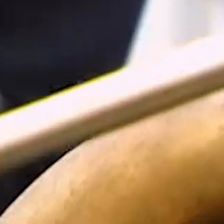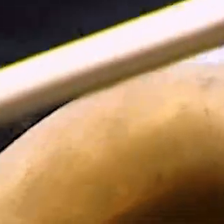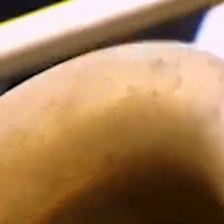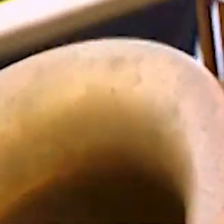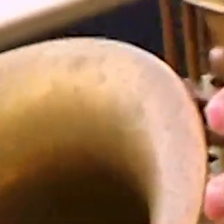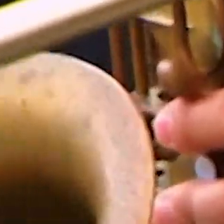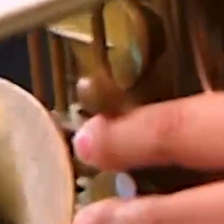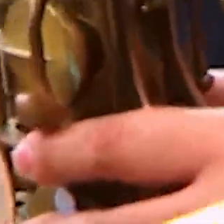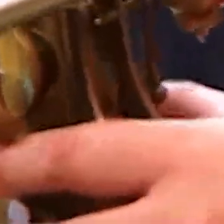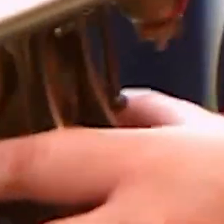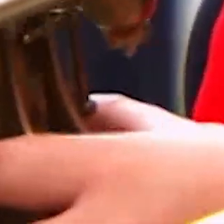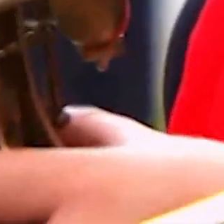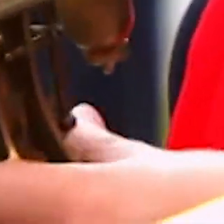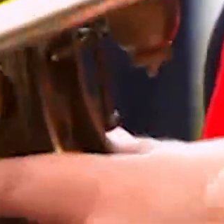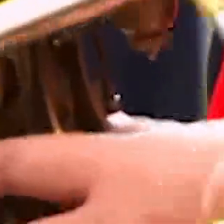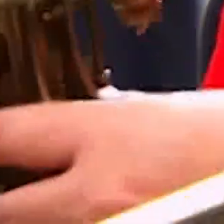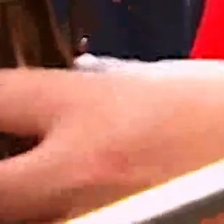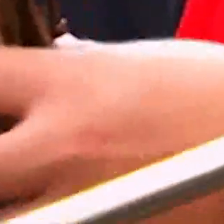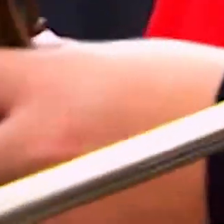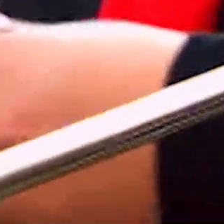irmãos.